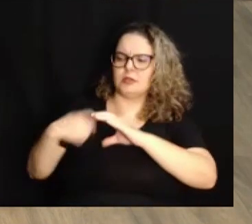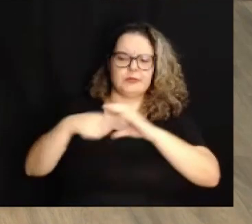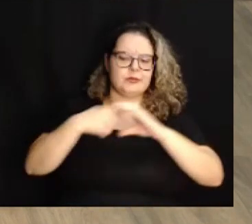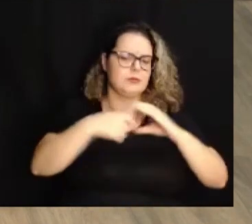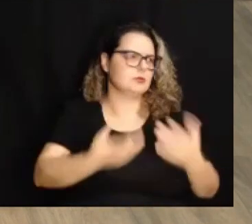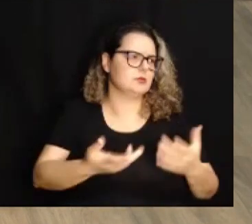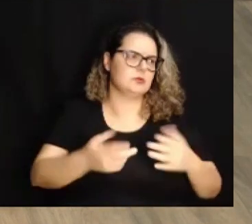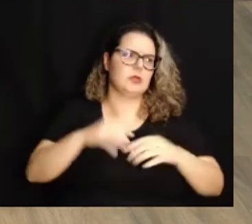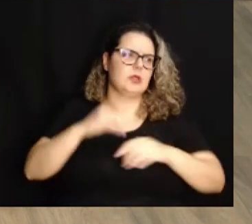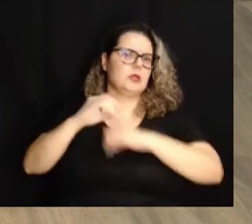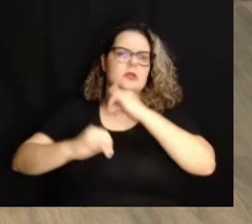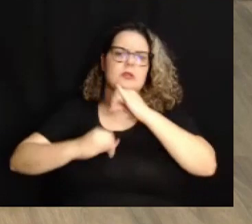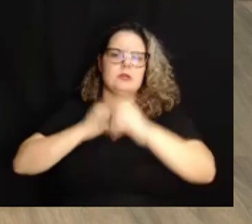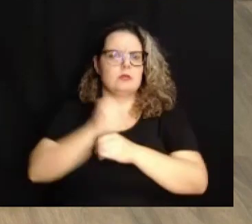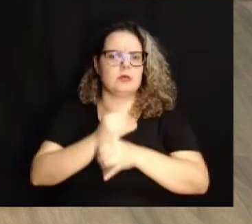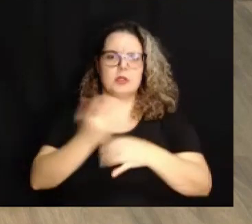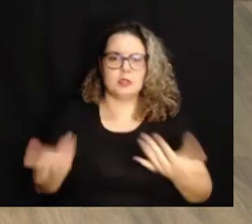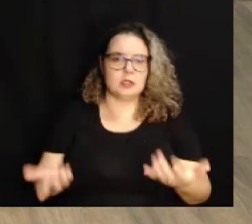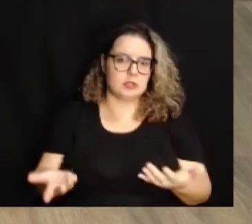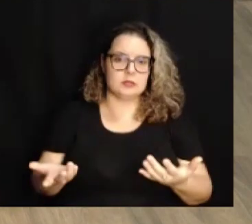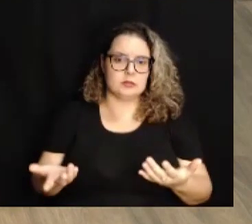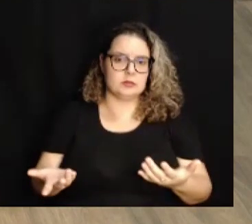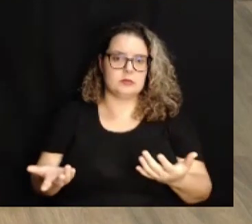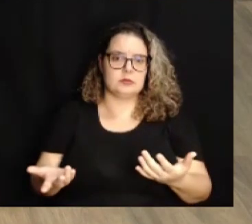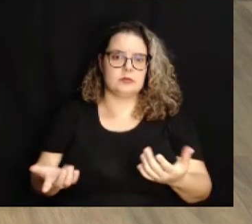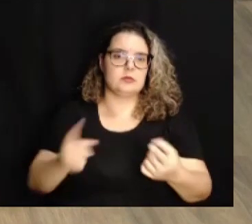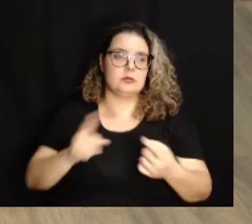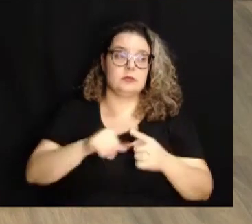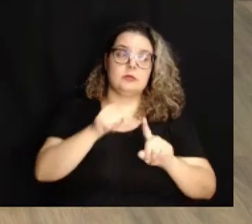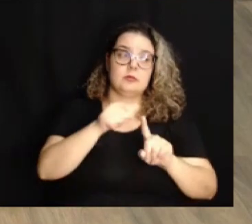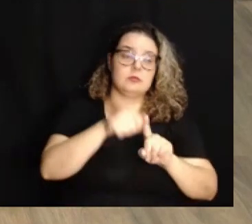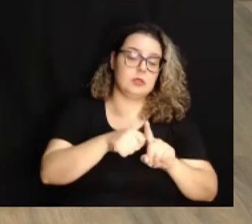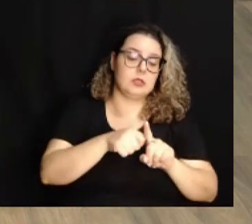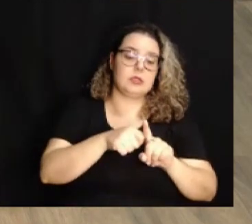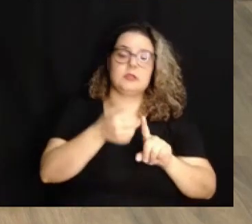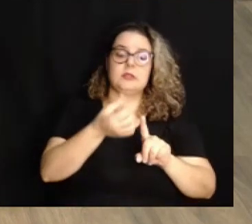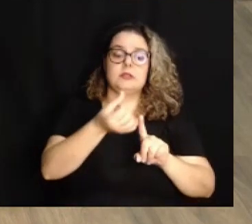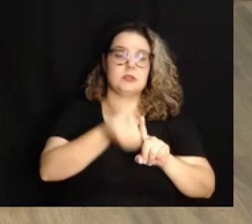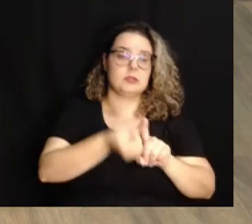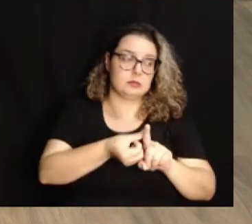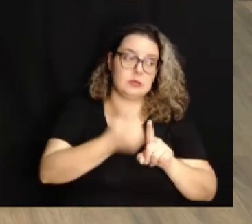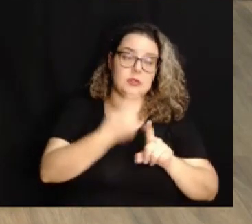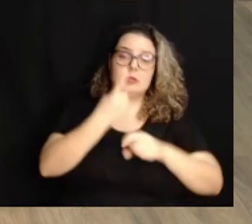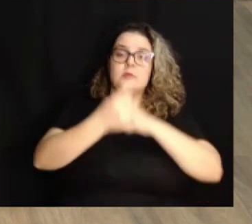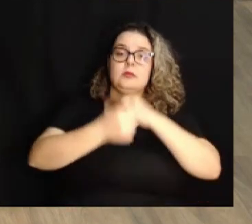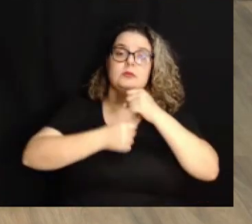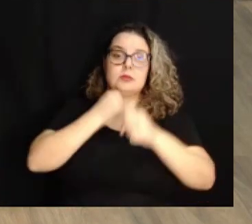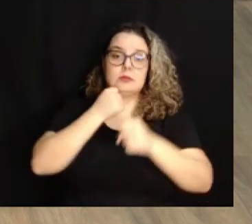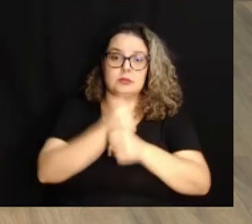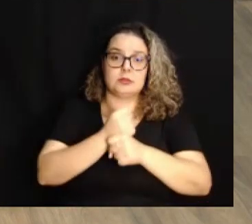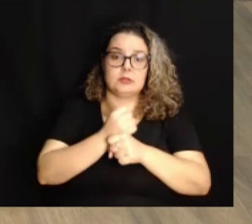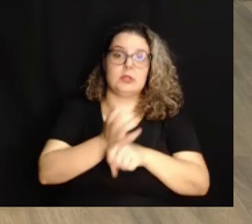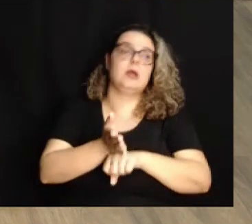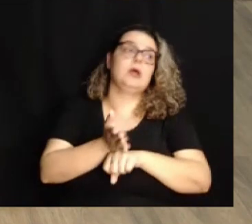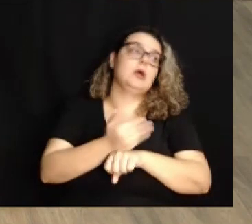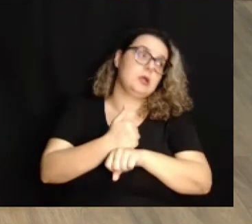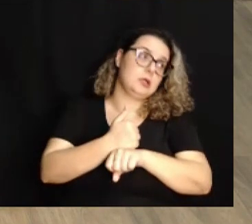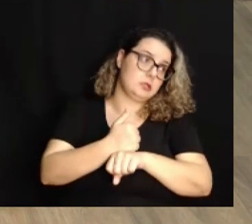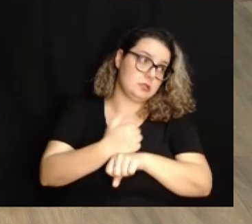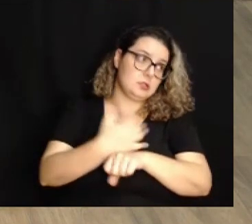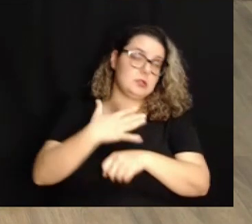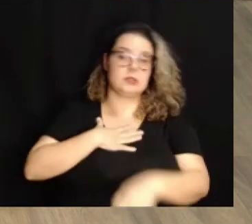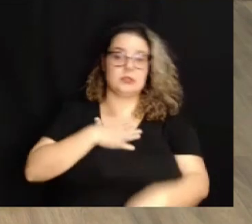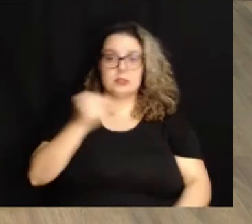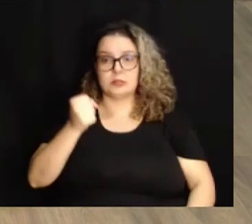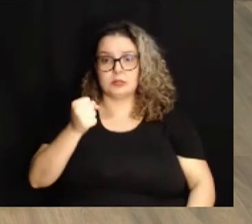as pessoas, 1 mês, 6 meses, 1 ano, né, antes de cometer o suicídio. Sim. Então,